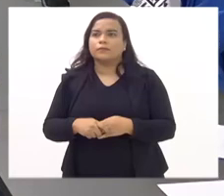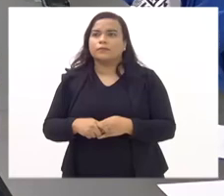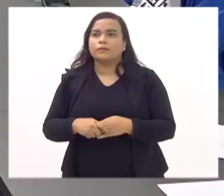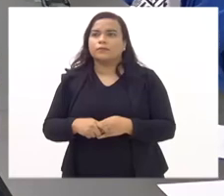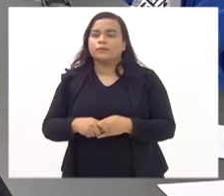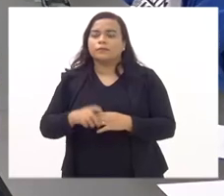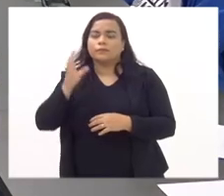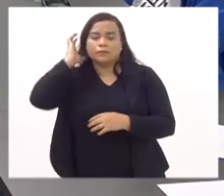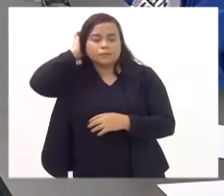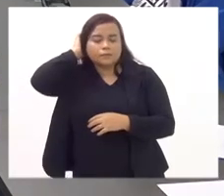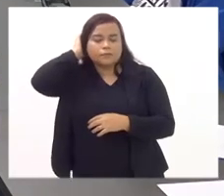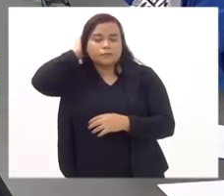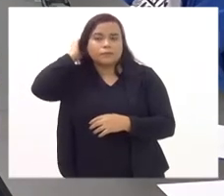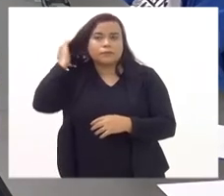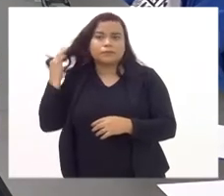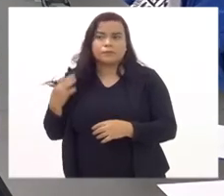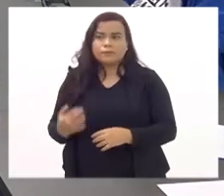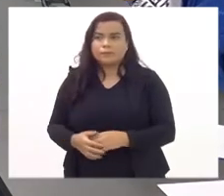Oi, Paula.